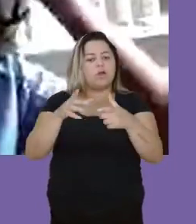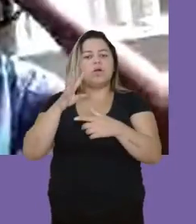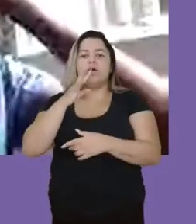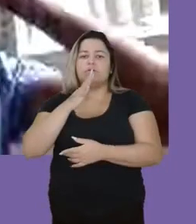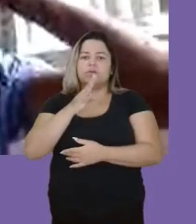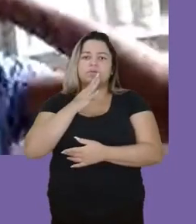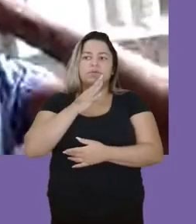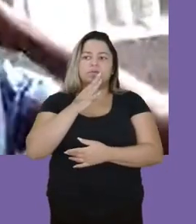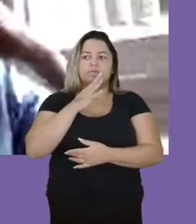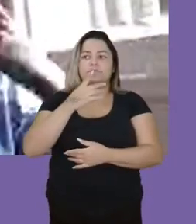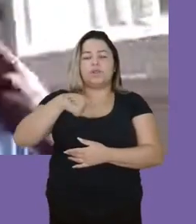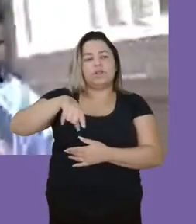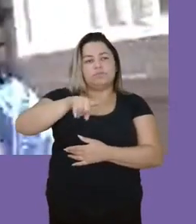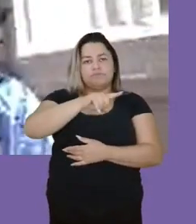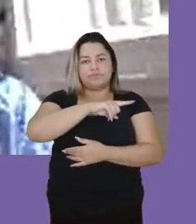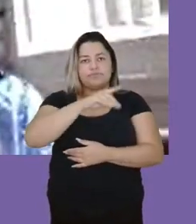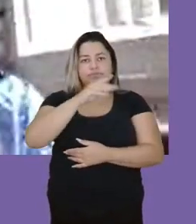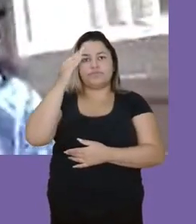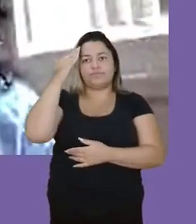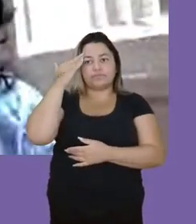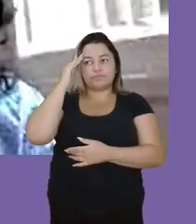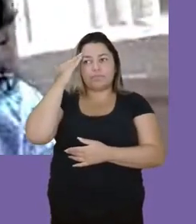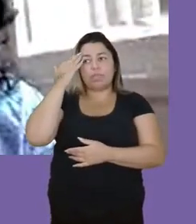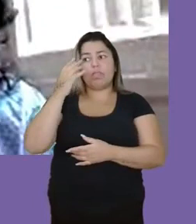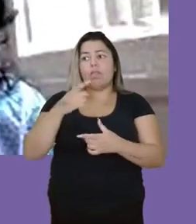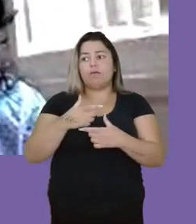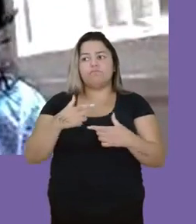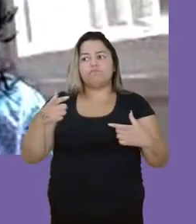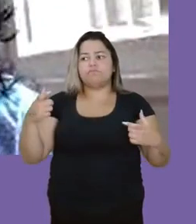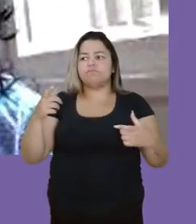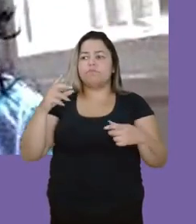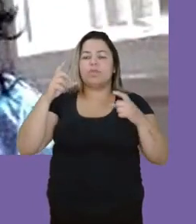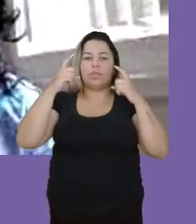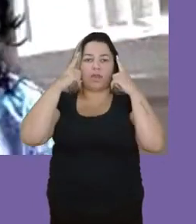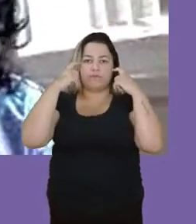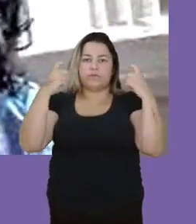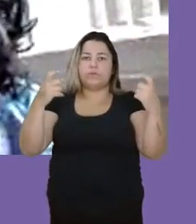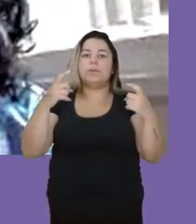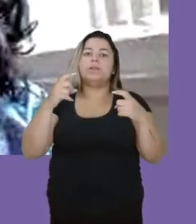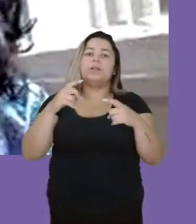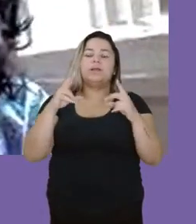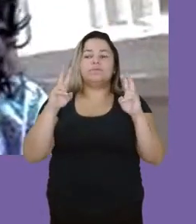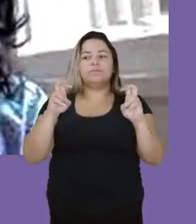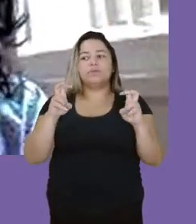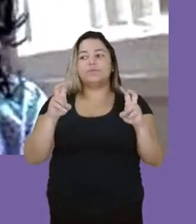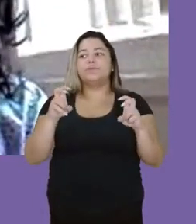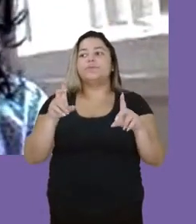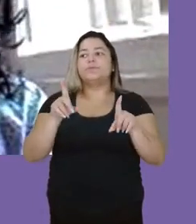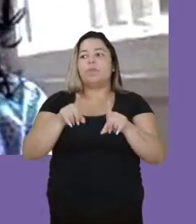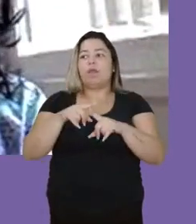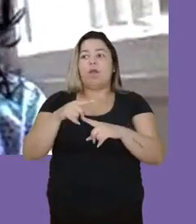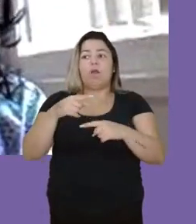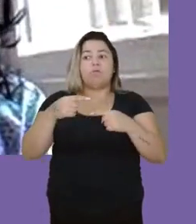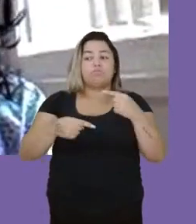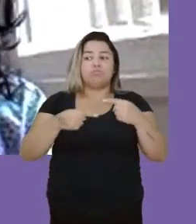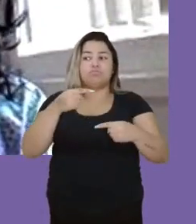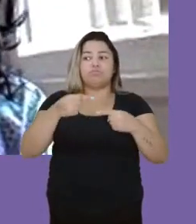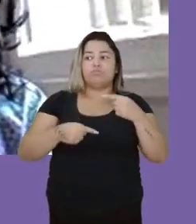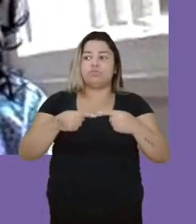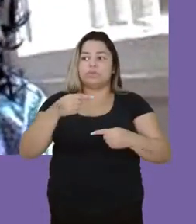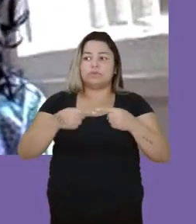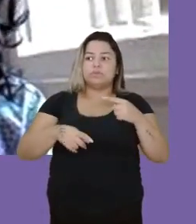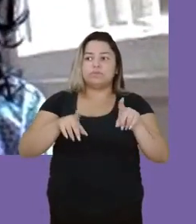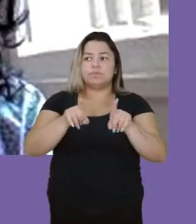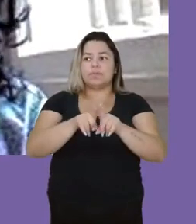reconhecido para a gente entender a abrangência mesmo da violência política, porque a defesa dos territórios por parte das